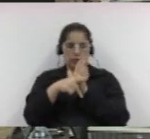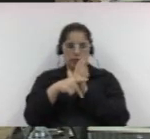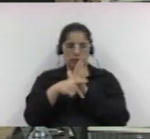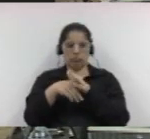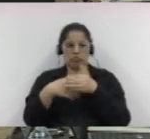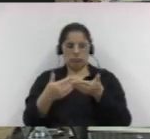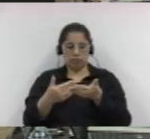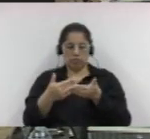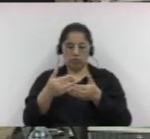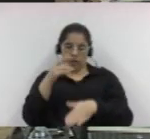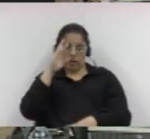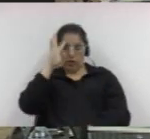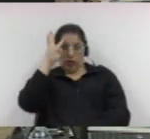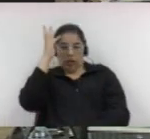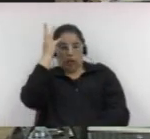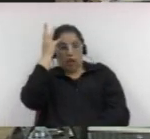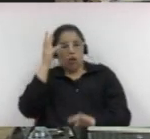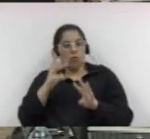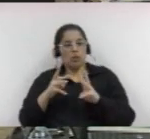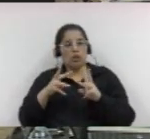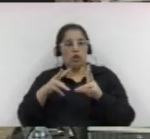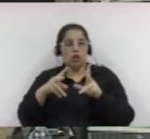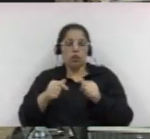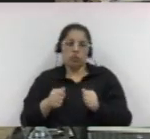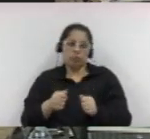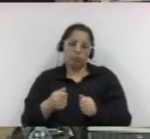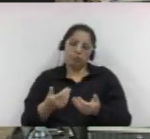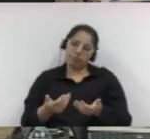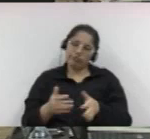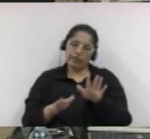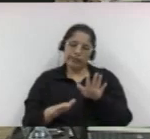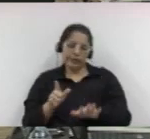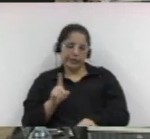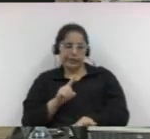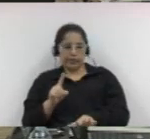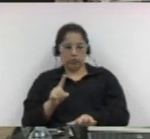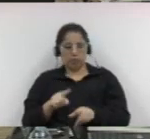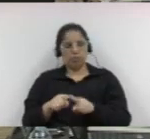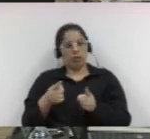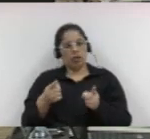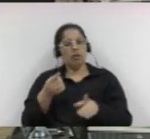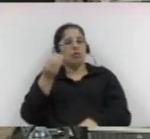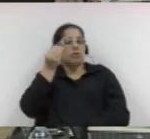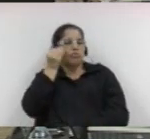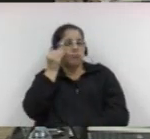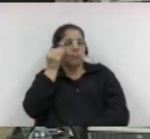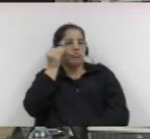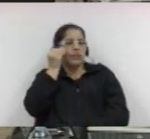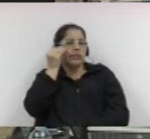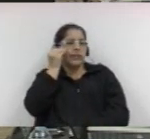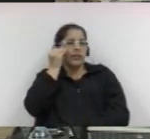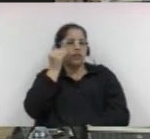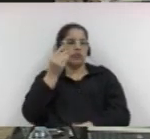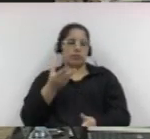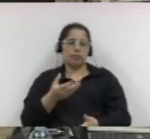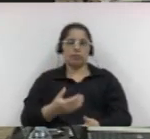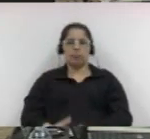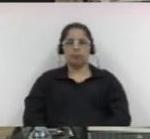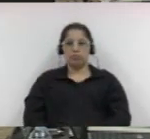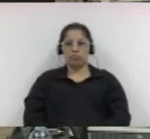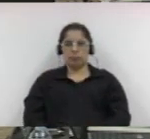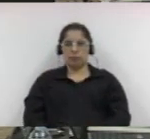que a gente não resolve tudo, mas encaminhamos e representamos, na medida do possível, todas